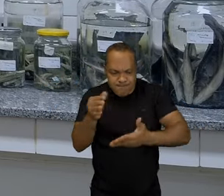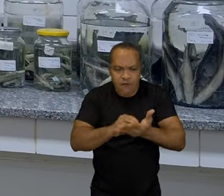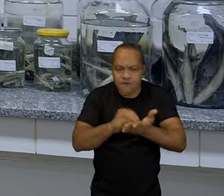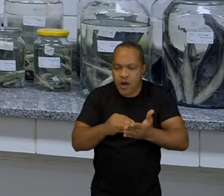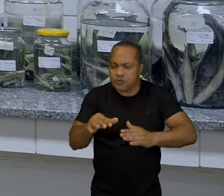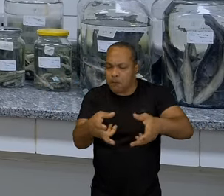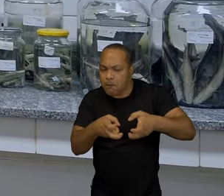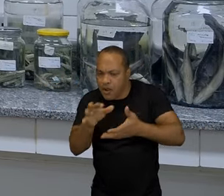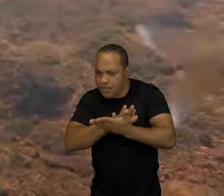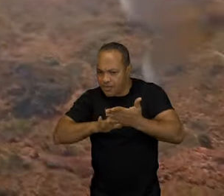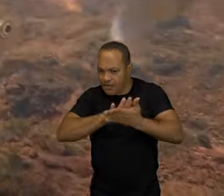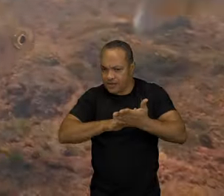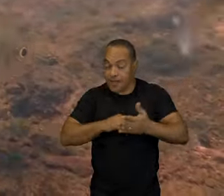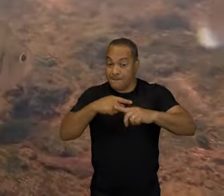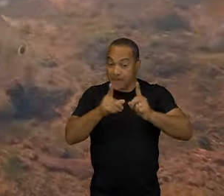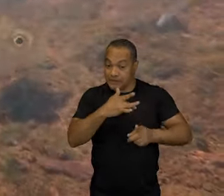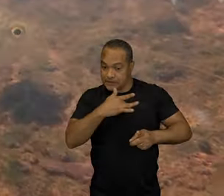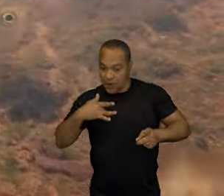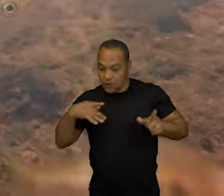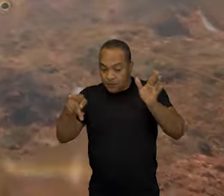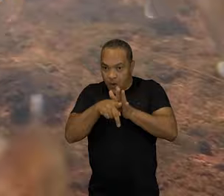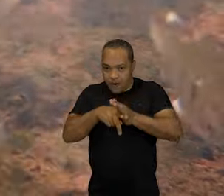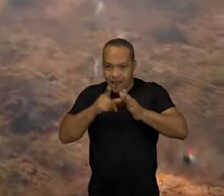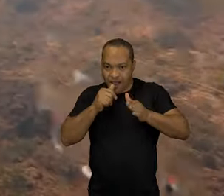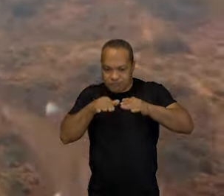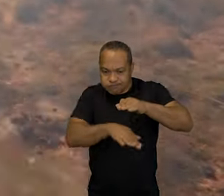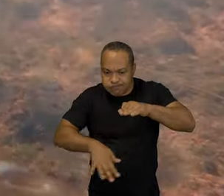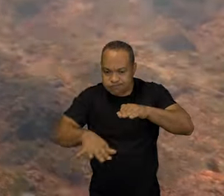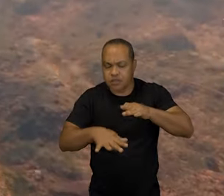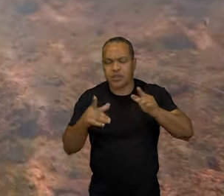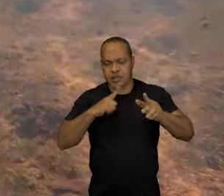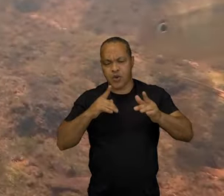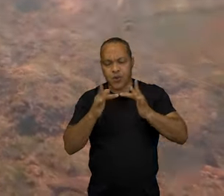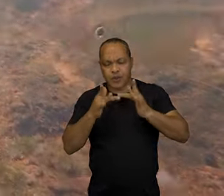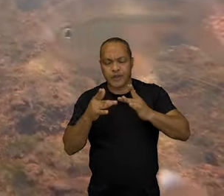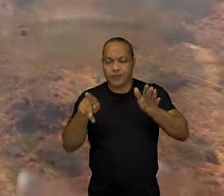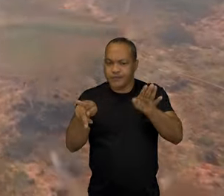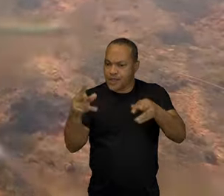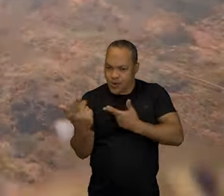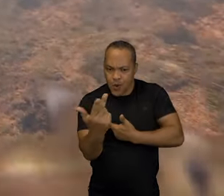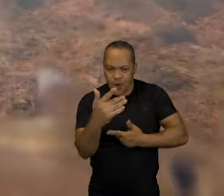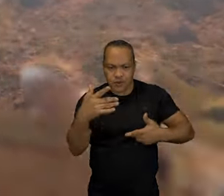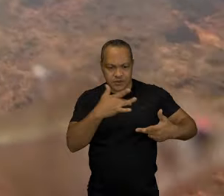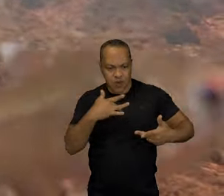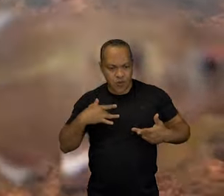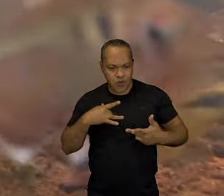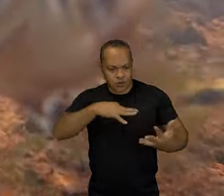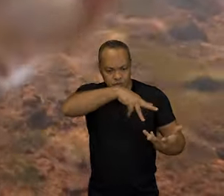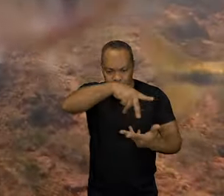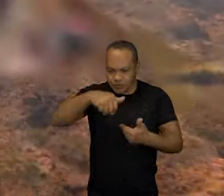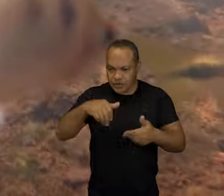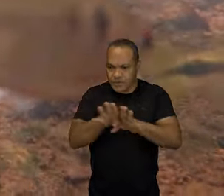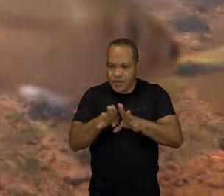acabar passando despercebidas. Mas a saúde dos ambientes aquáticos é interligada com a saúde dos ambientes terrestres.